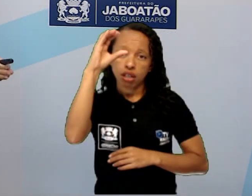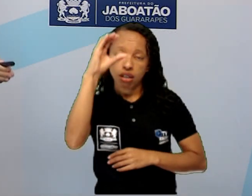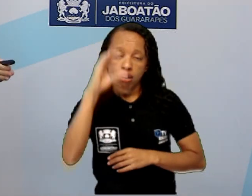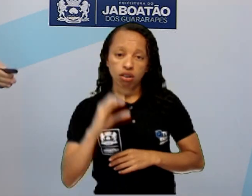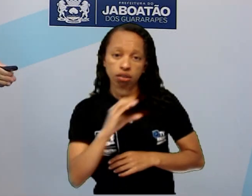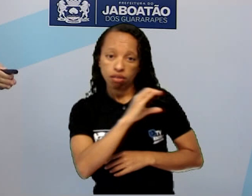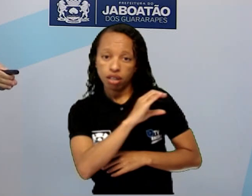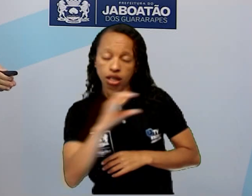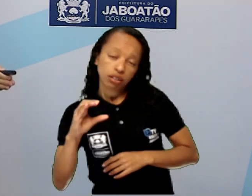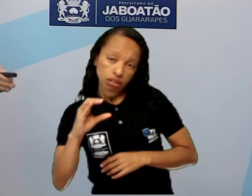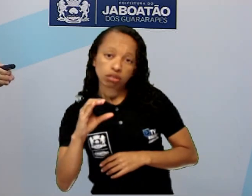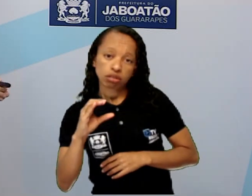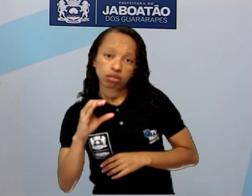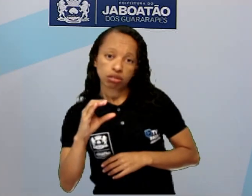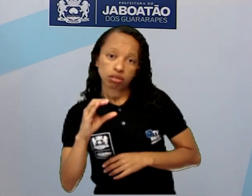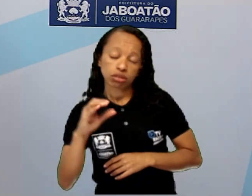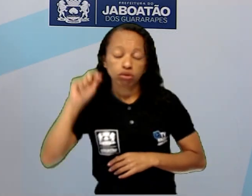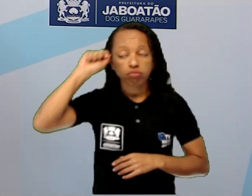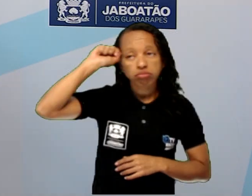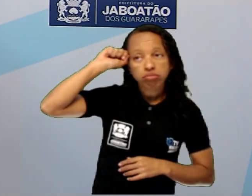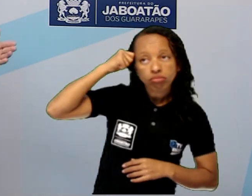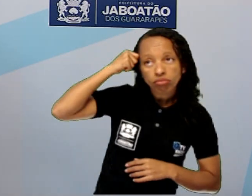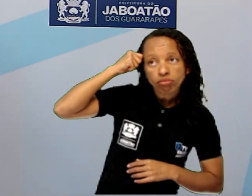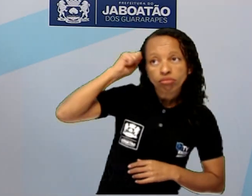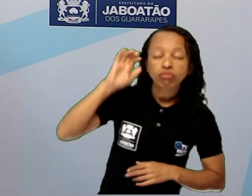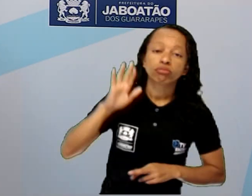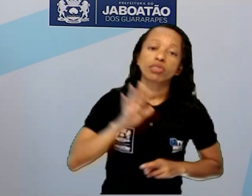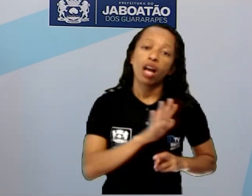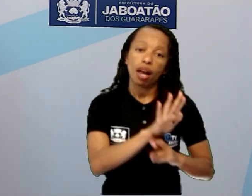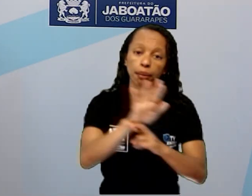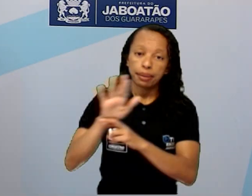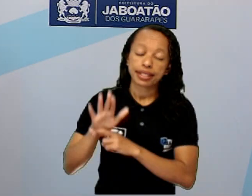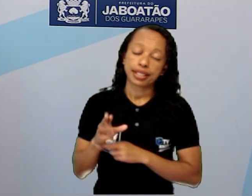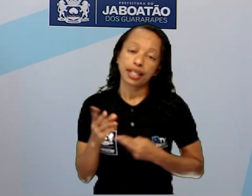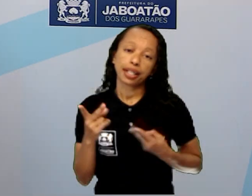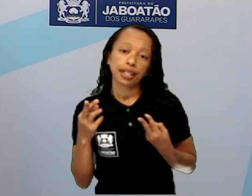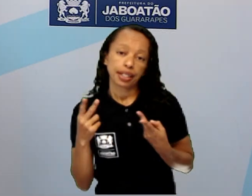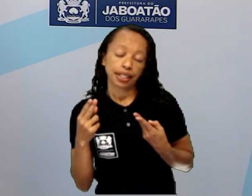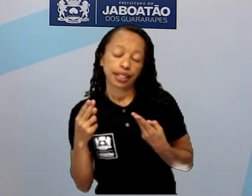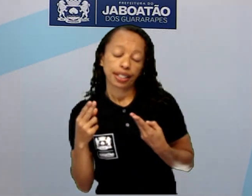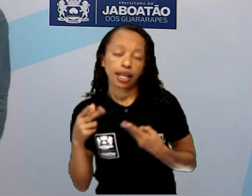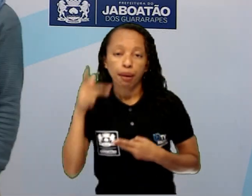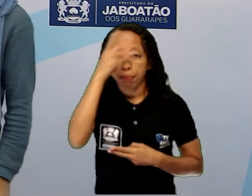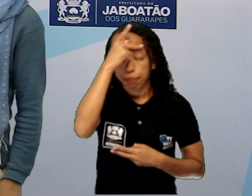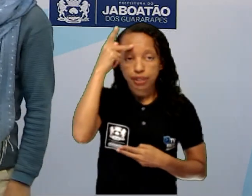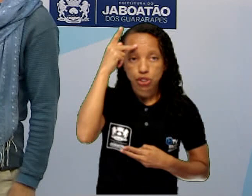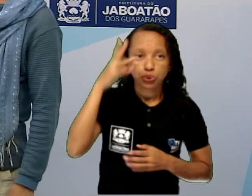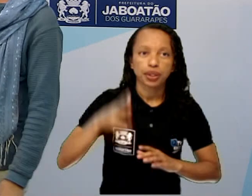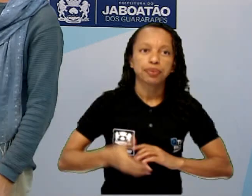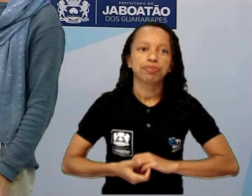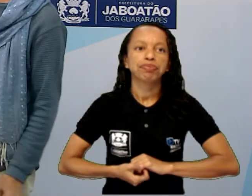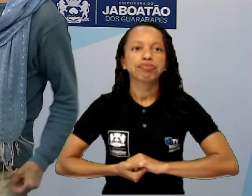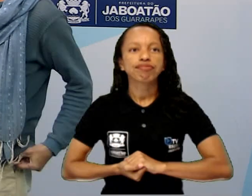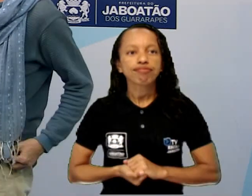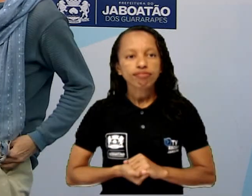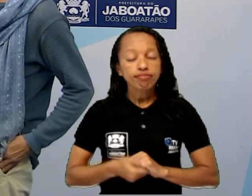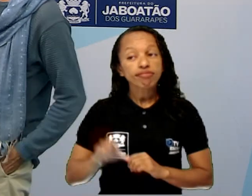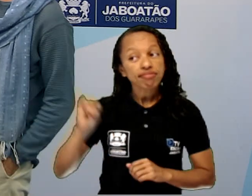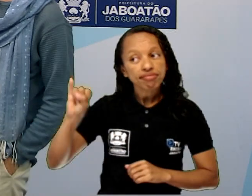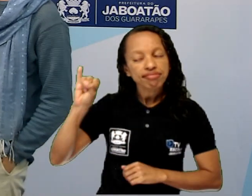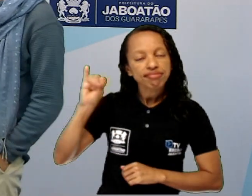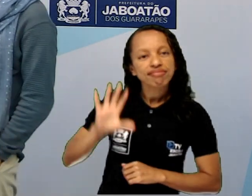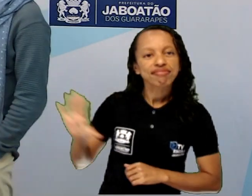divindades do africano, representam a mesma pessoa, ok? Então, a gente tem aí algumas figuras,